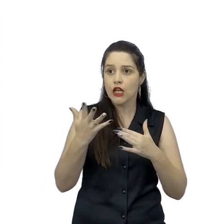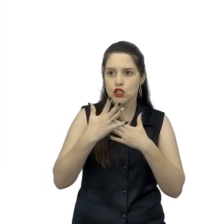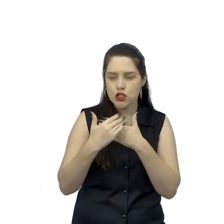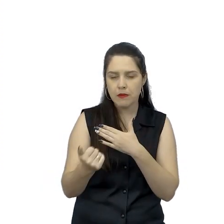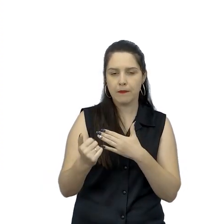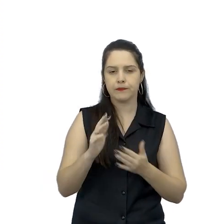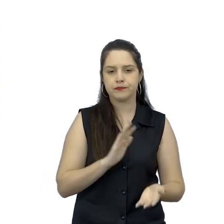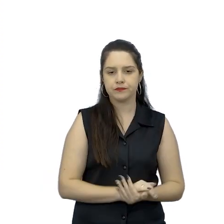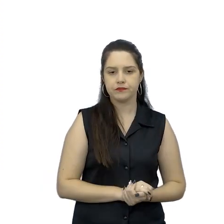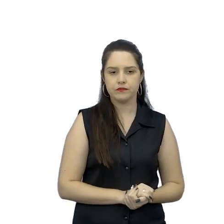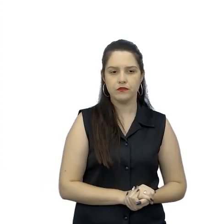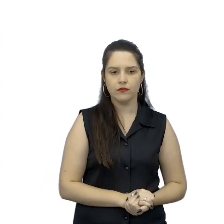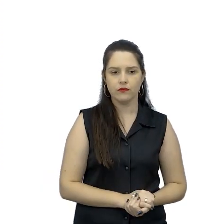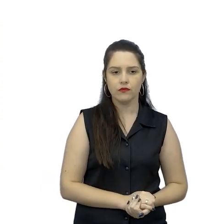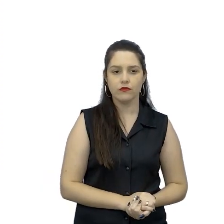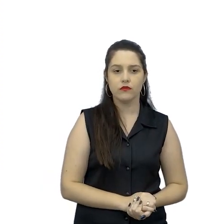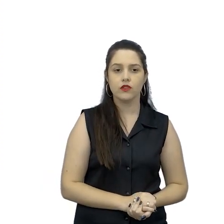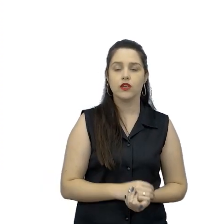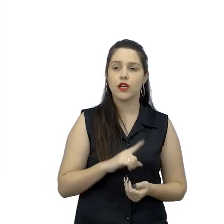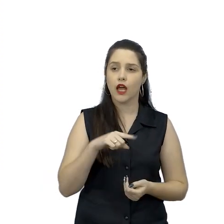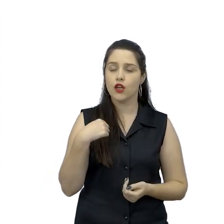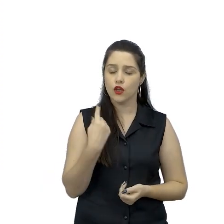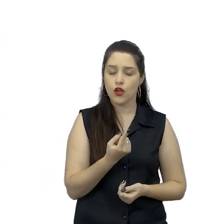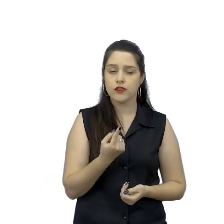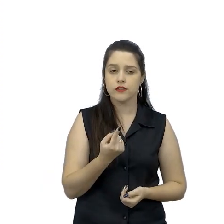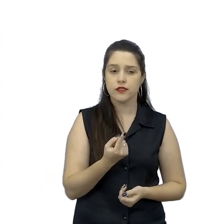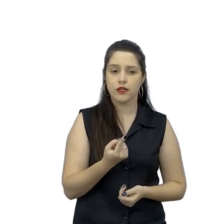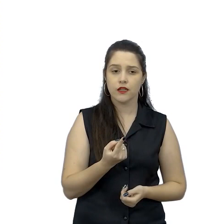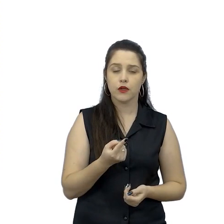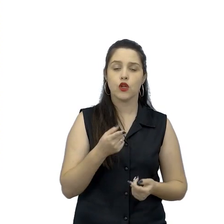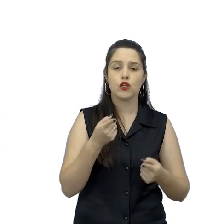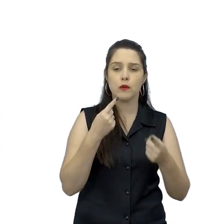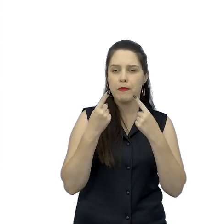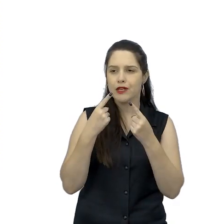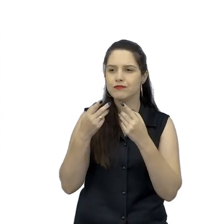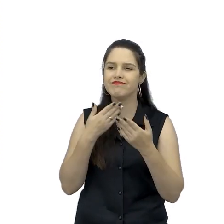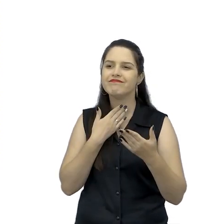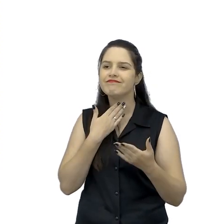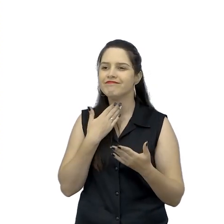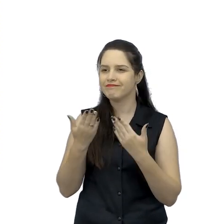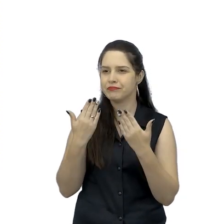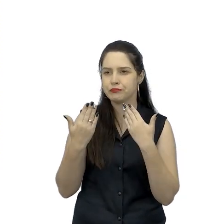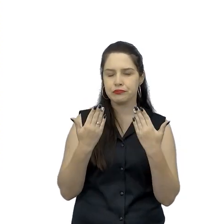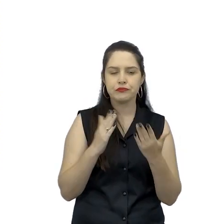tá? Continuando aqui o nosso bate-papo,